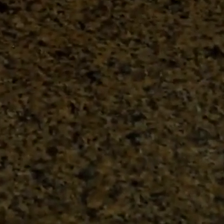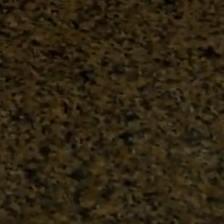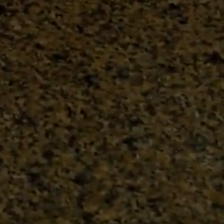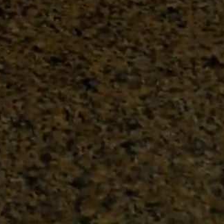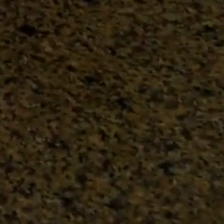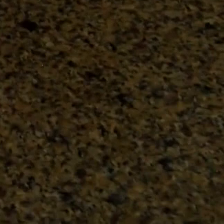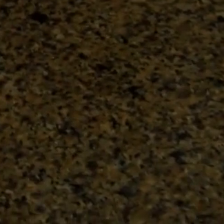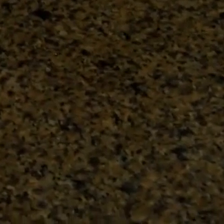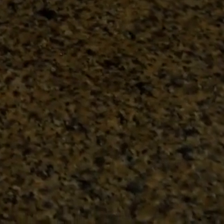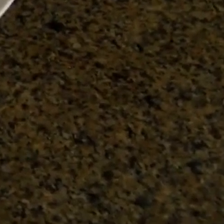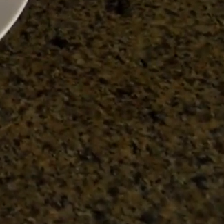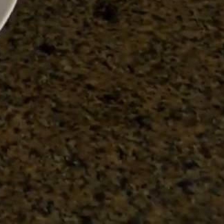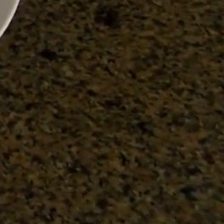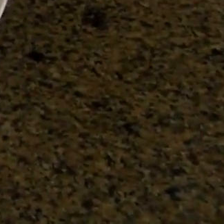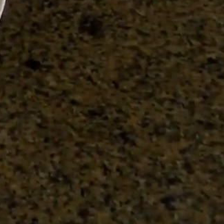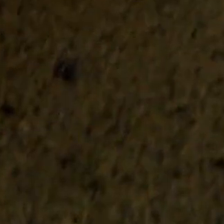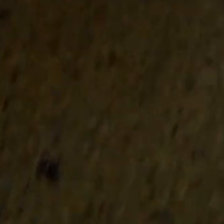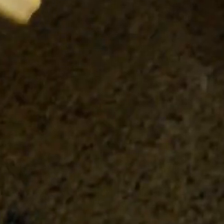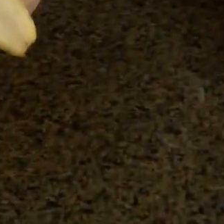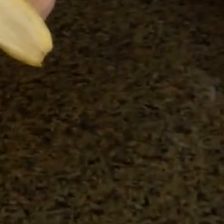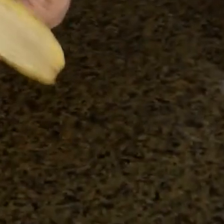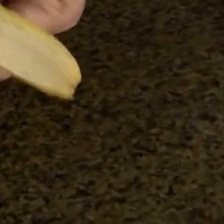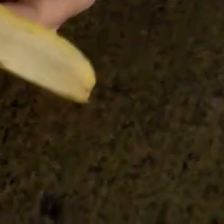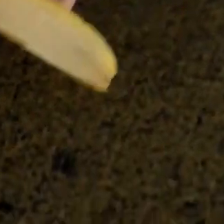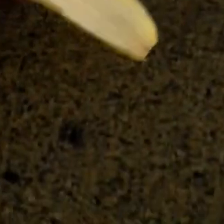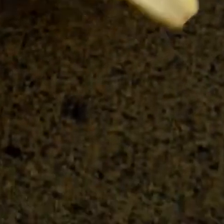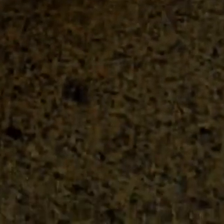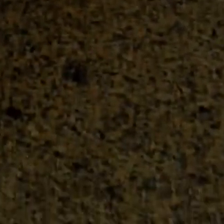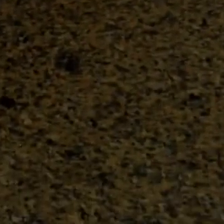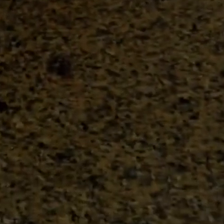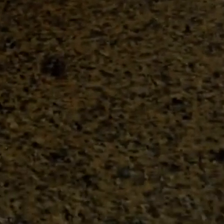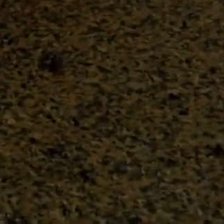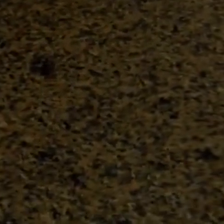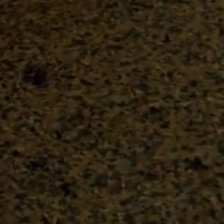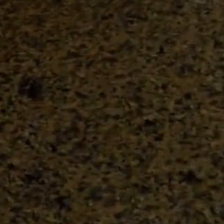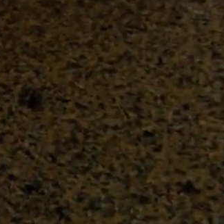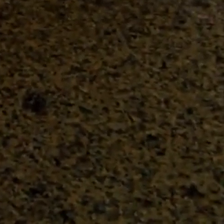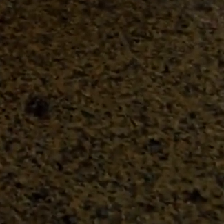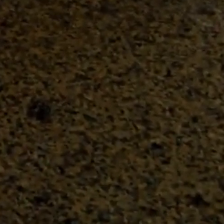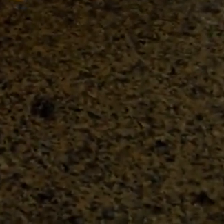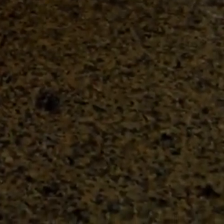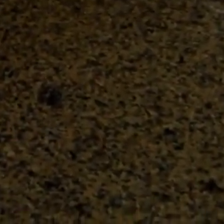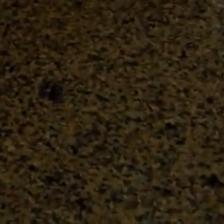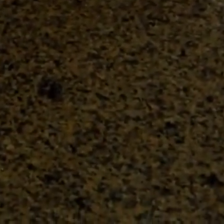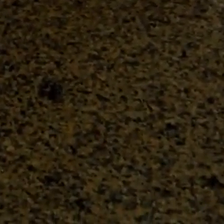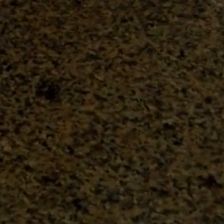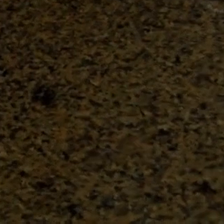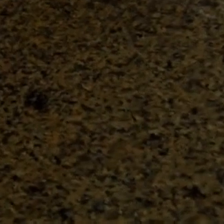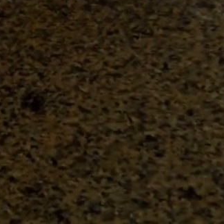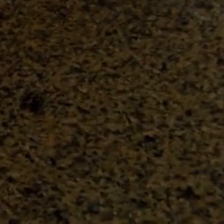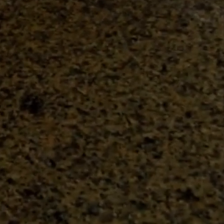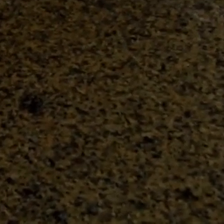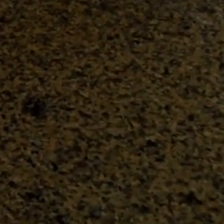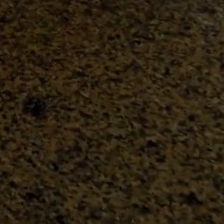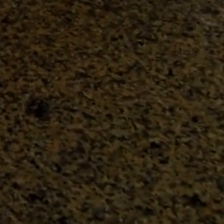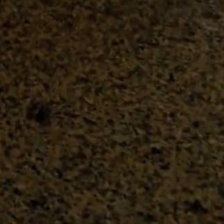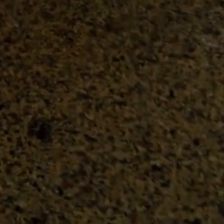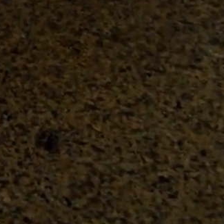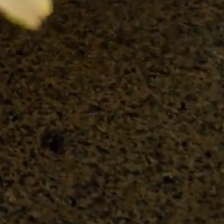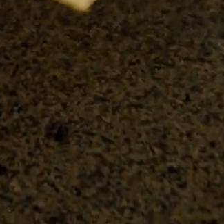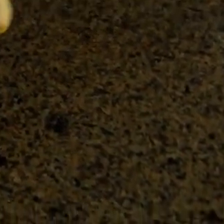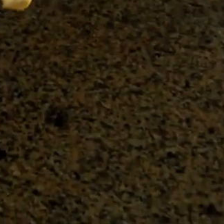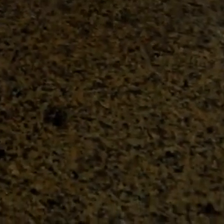bem bonita. Tia, vou tirar essa. Vou deixar ela bem bonita, tá, bem tia? Bonita. Não, ó. Bota banana, pedaço de